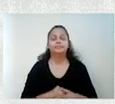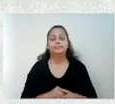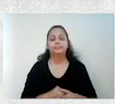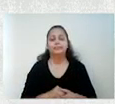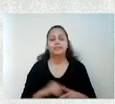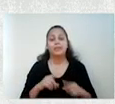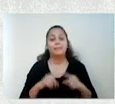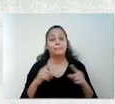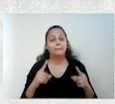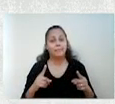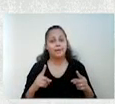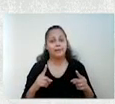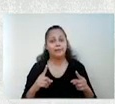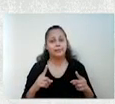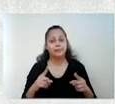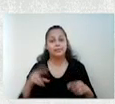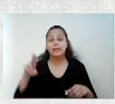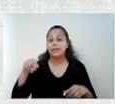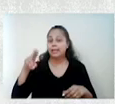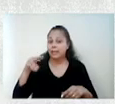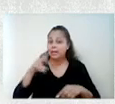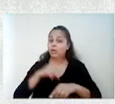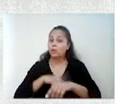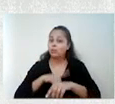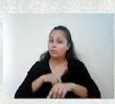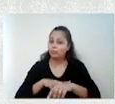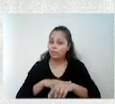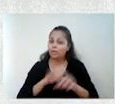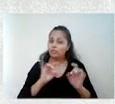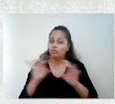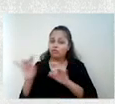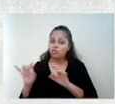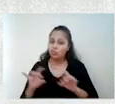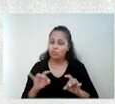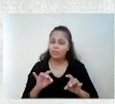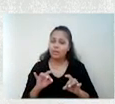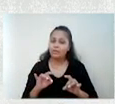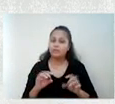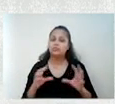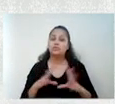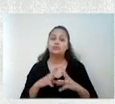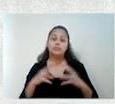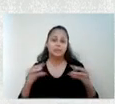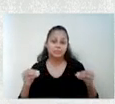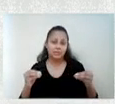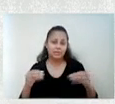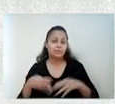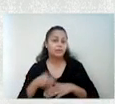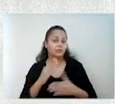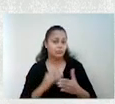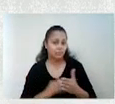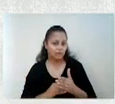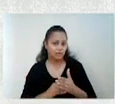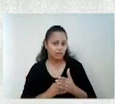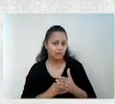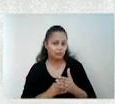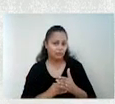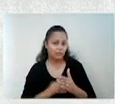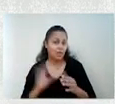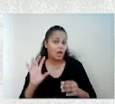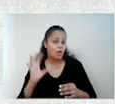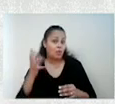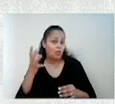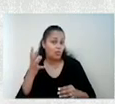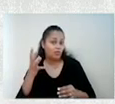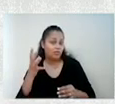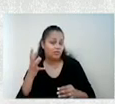feudos. Mas em nenhum momento nós vimos que o comércio desapareceu totalmente, ok? Ele acontecia, mas com uma frequência muito